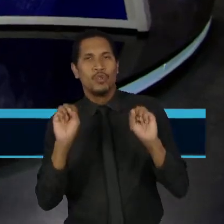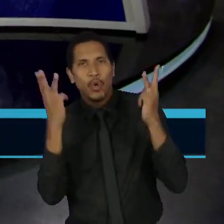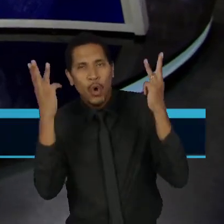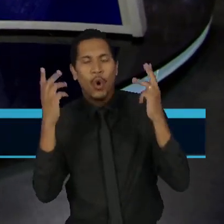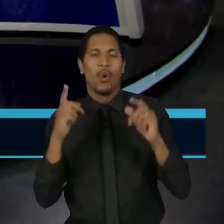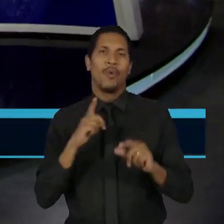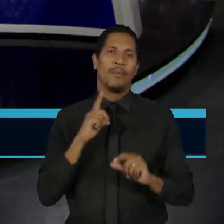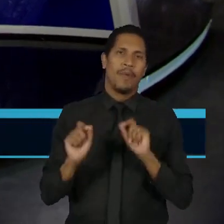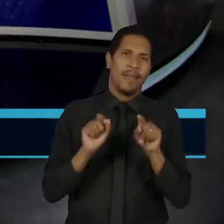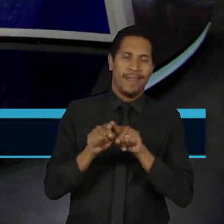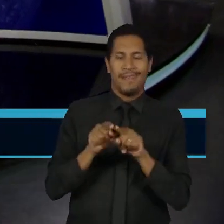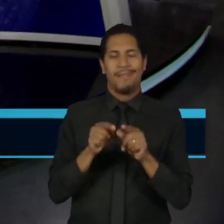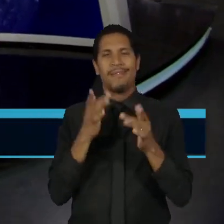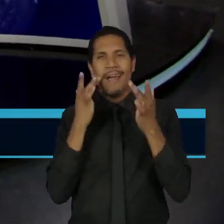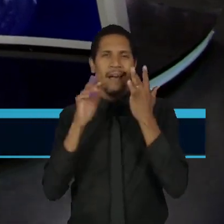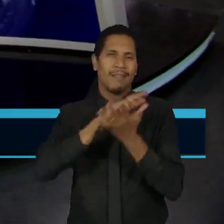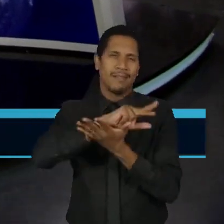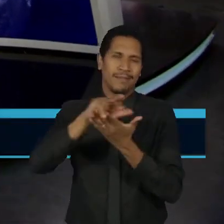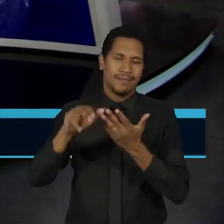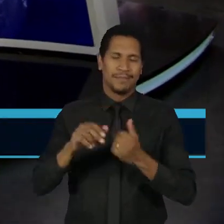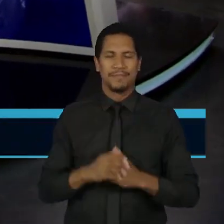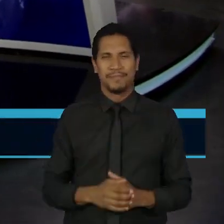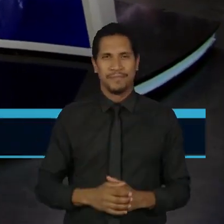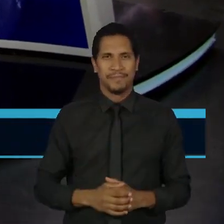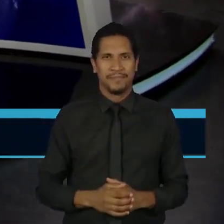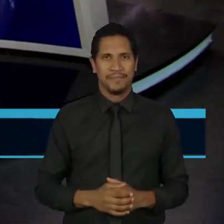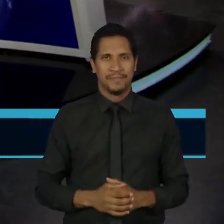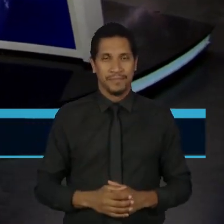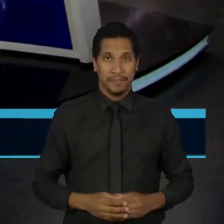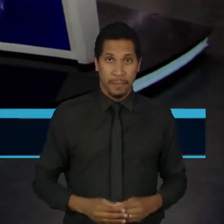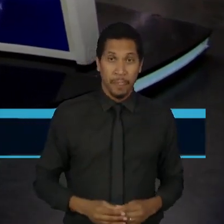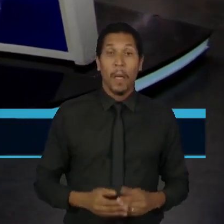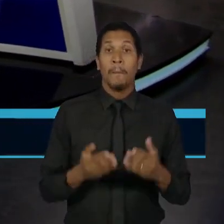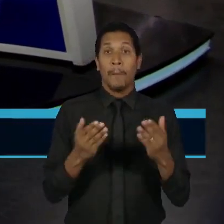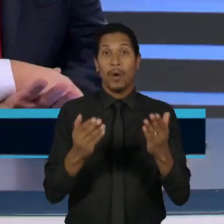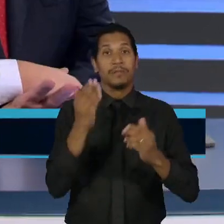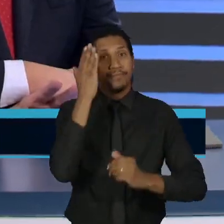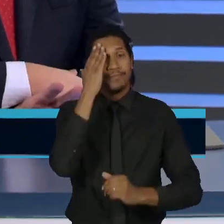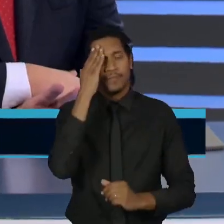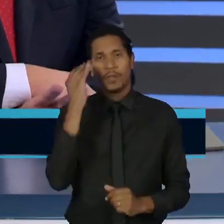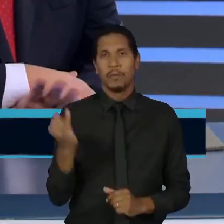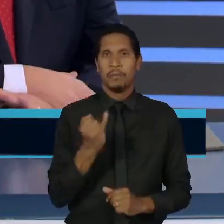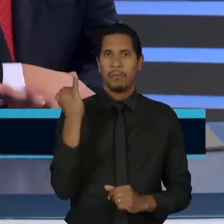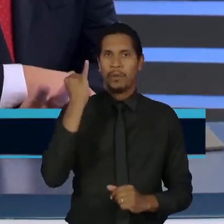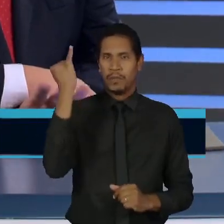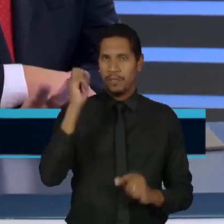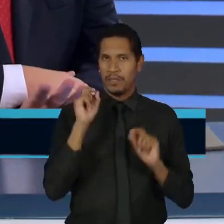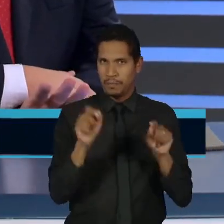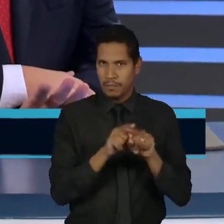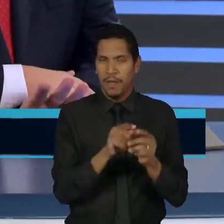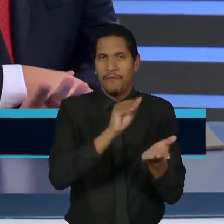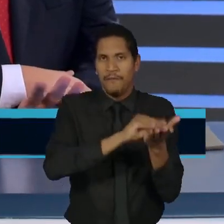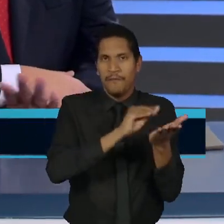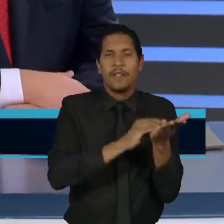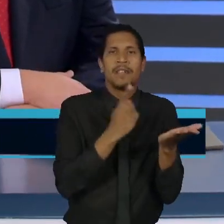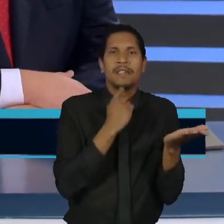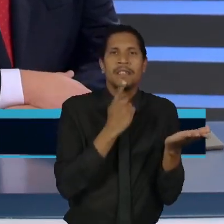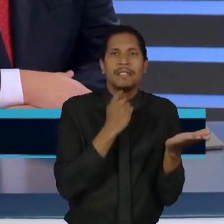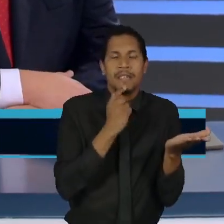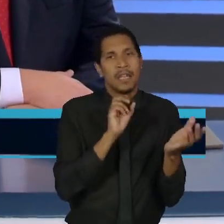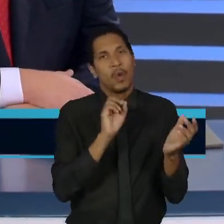Vecina, a gente ouve falar da importância disso quando falta sangue ou hoje. Falta uma